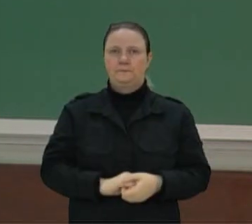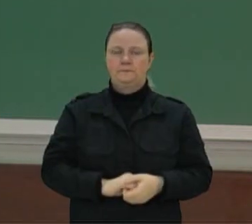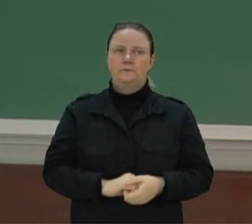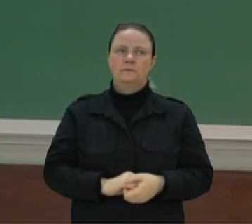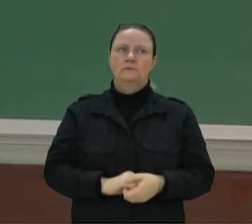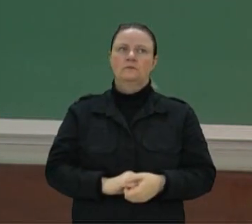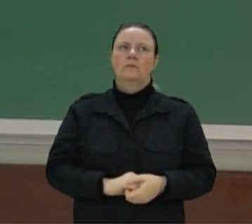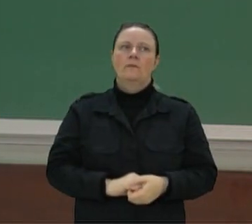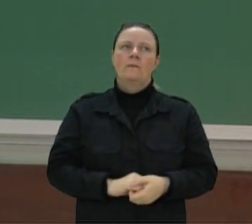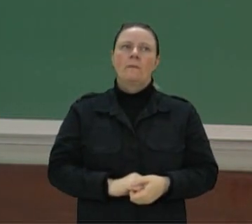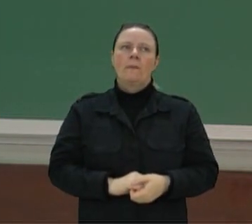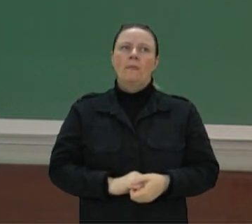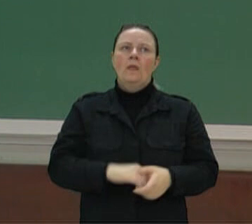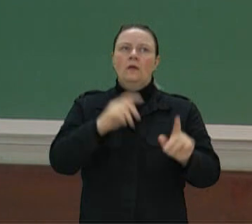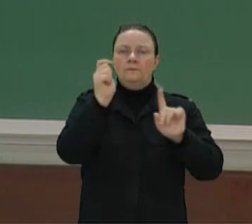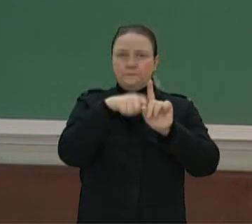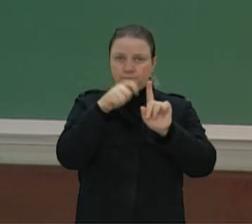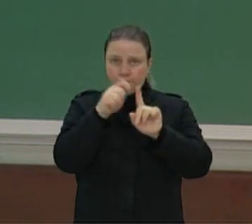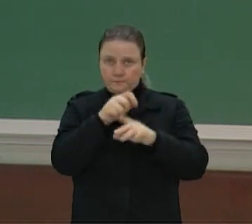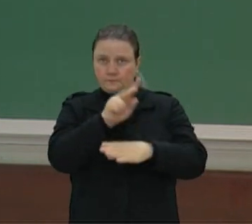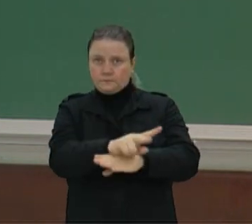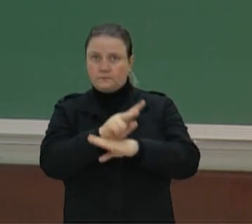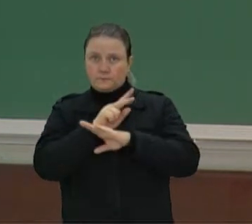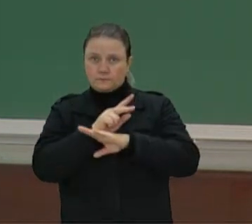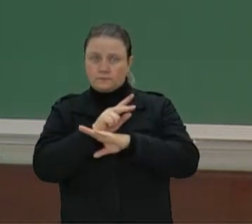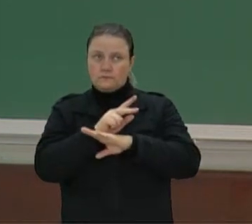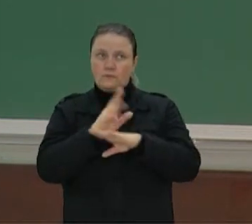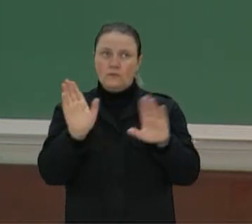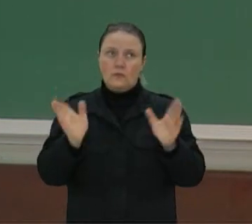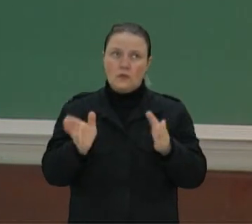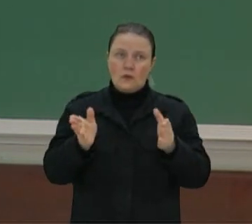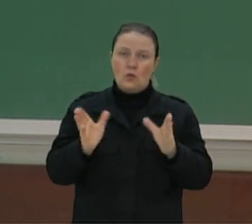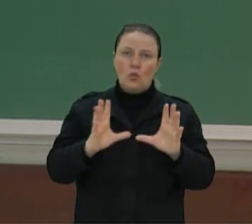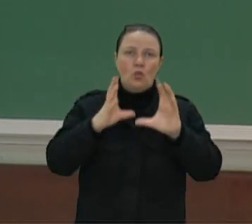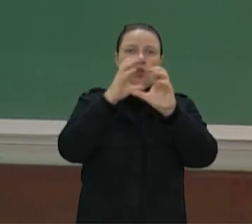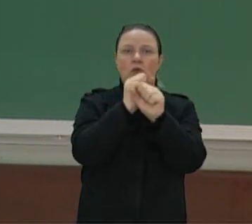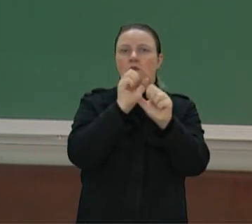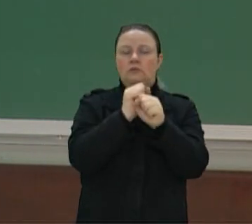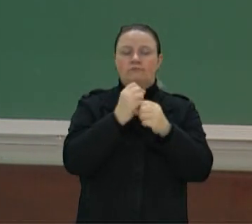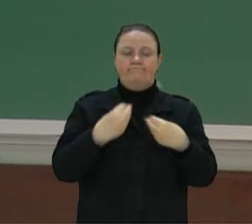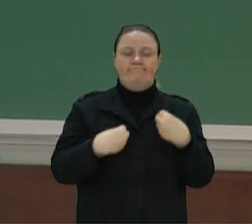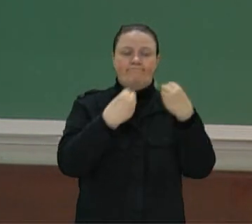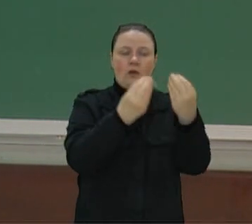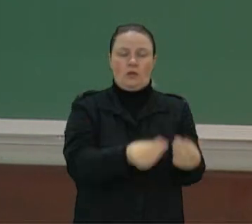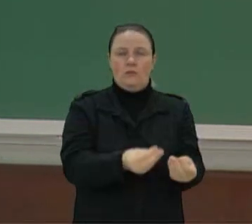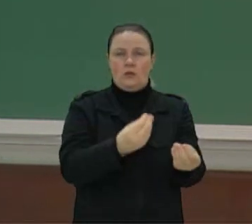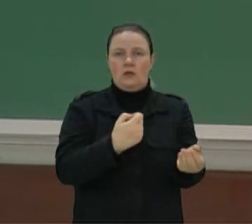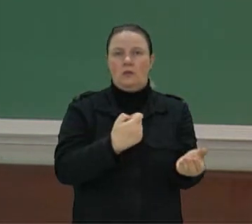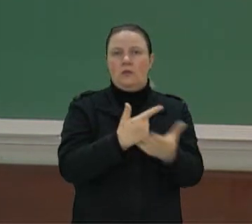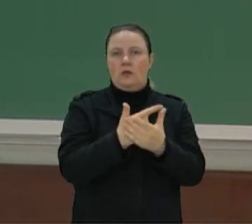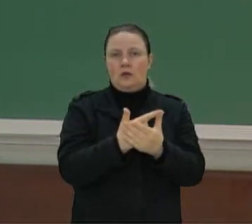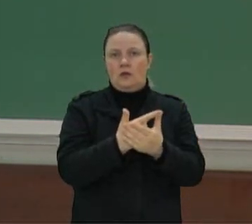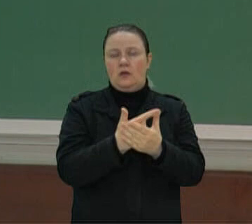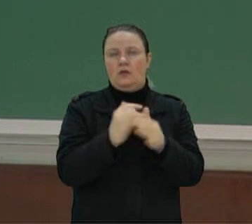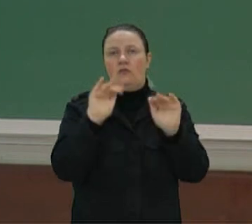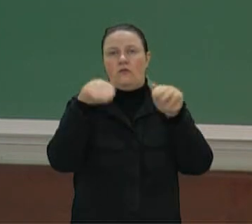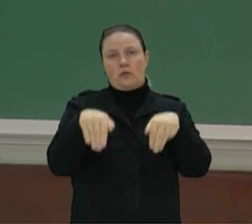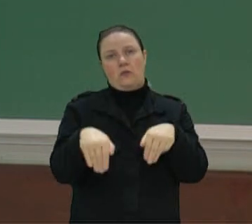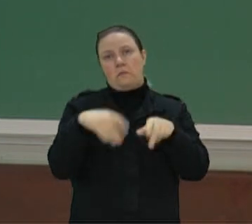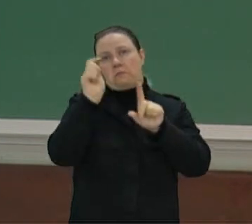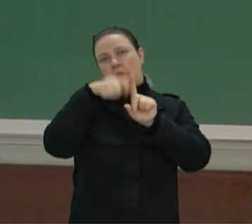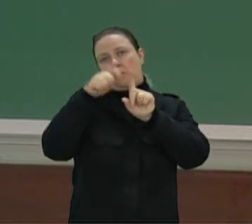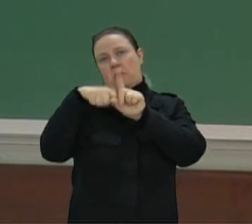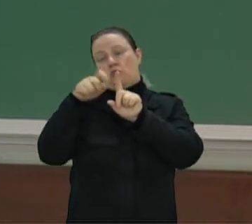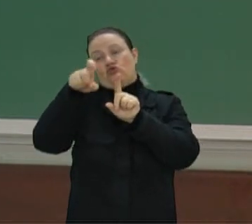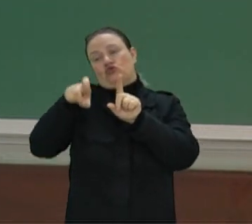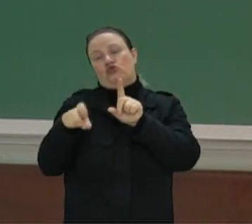Então vamos lá. Meses do empréstimo MX, o montante a ser devolvido para o Paulo no final de X